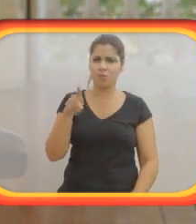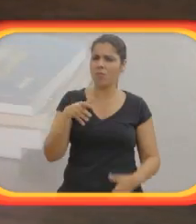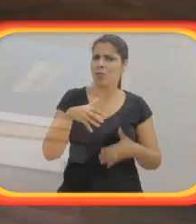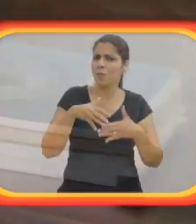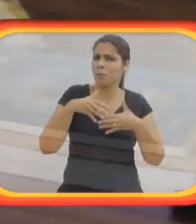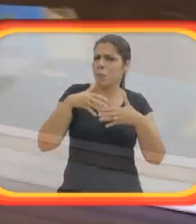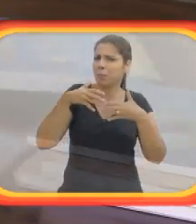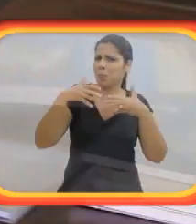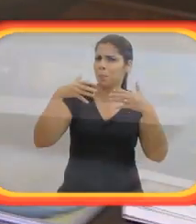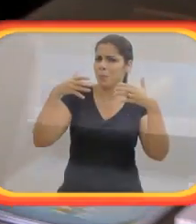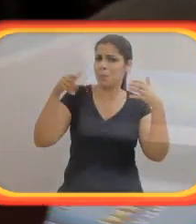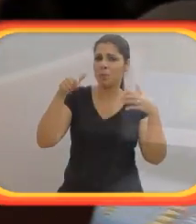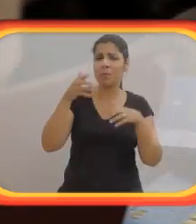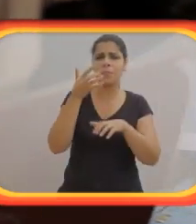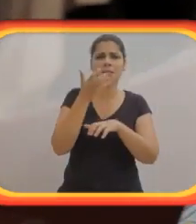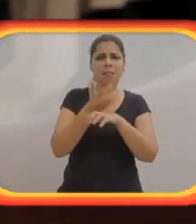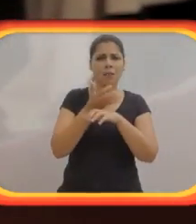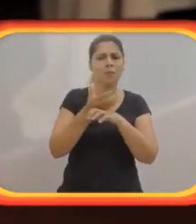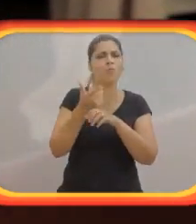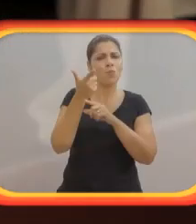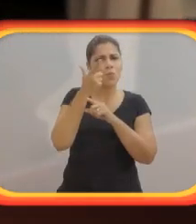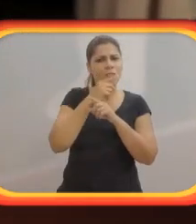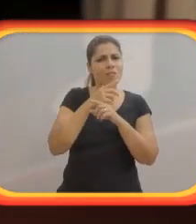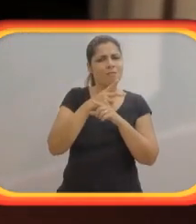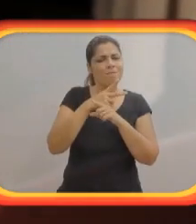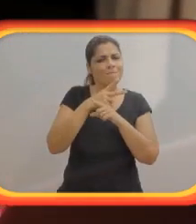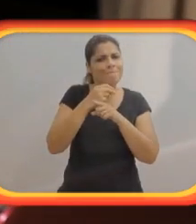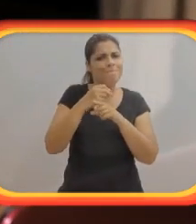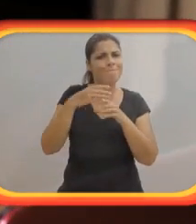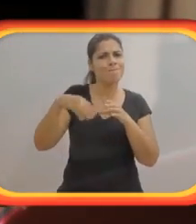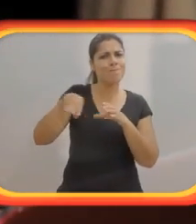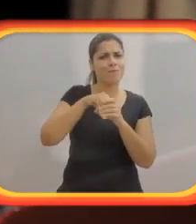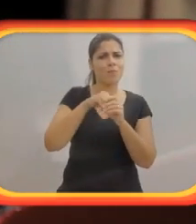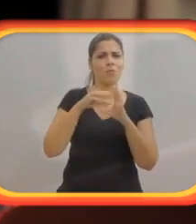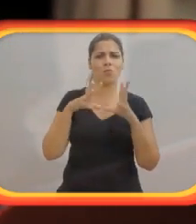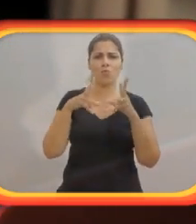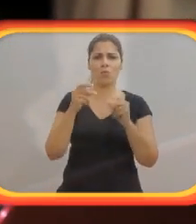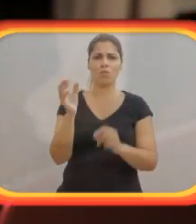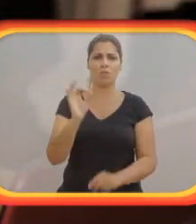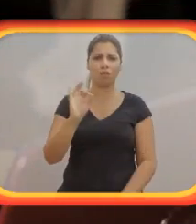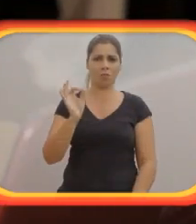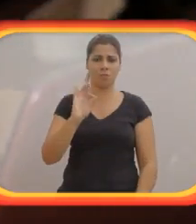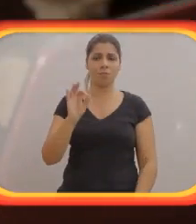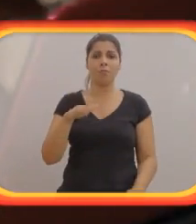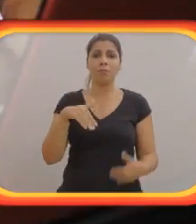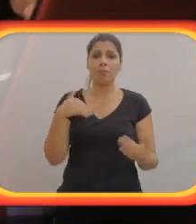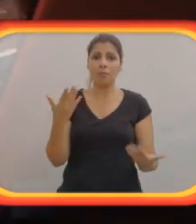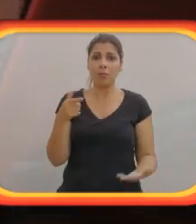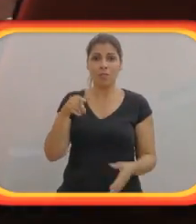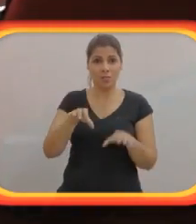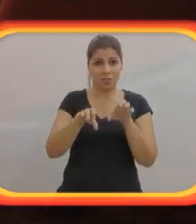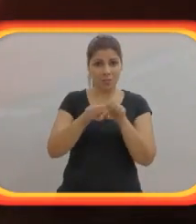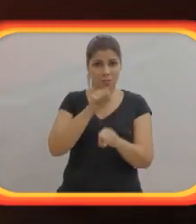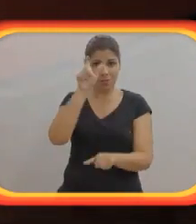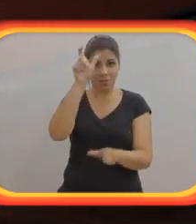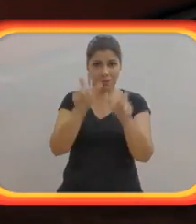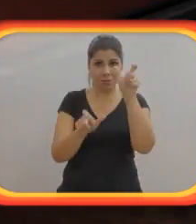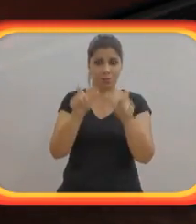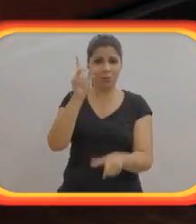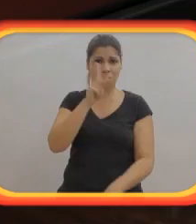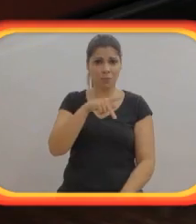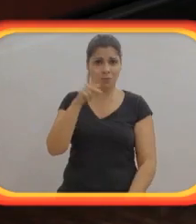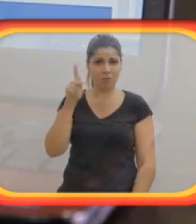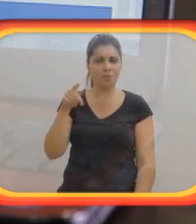filosofia. Então, a gente tem uma formação de professores bastante grande e essa disciplina, então, vai atingir a todos esses